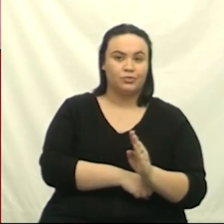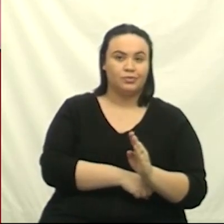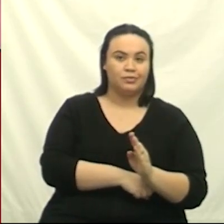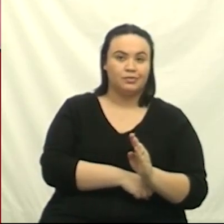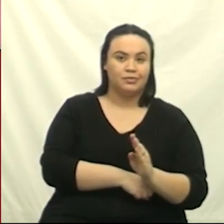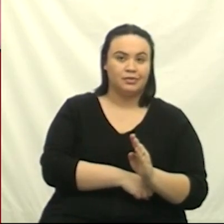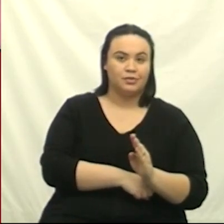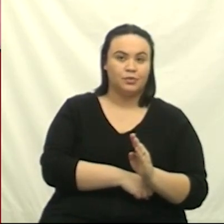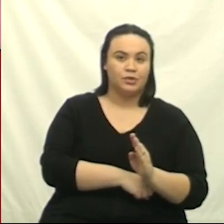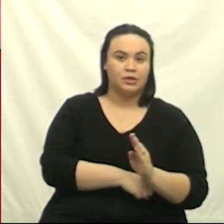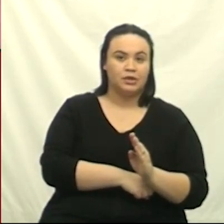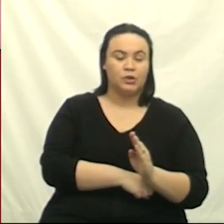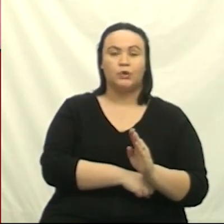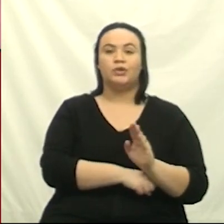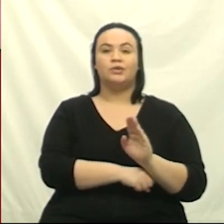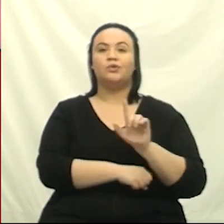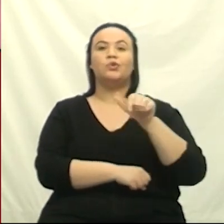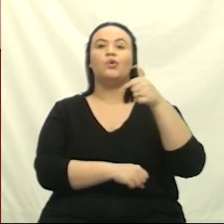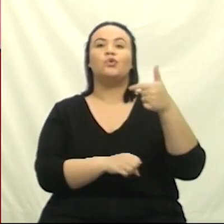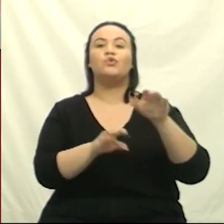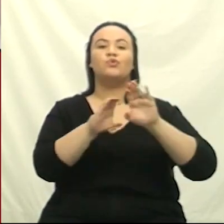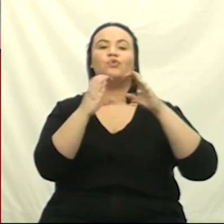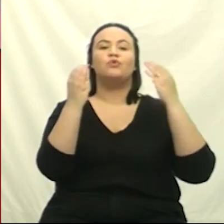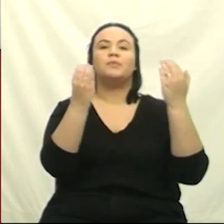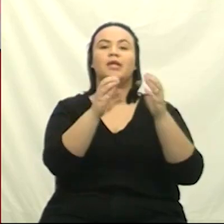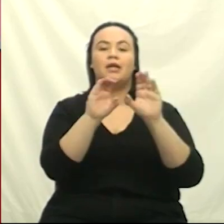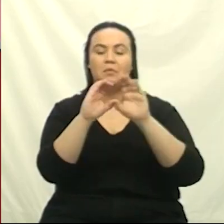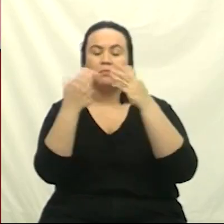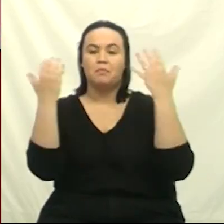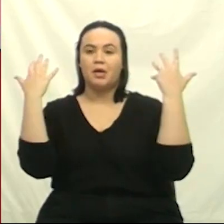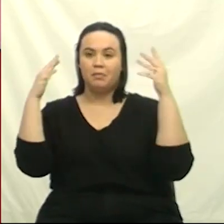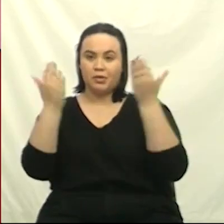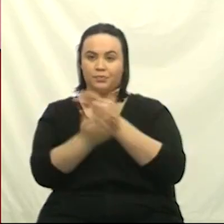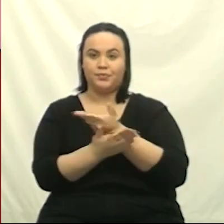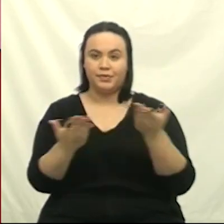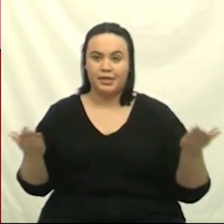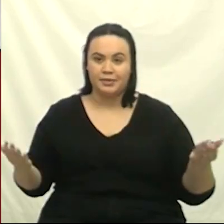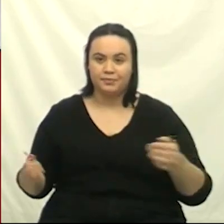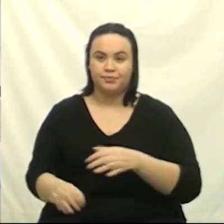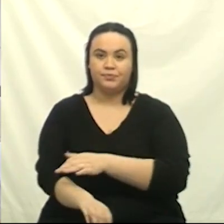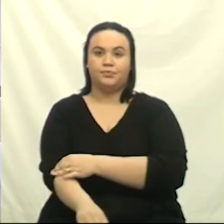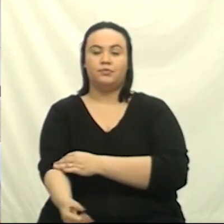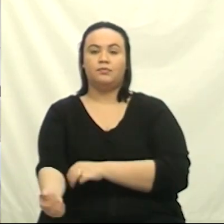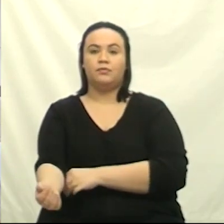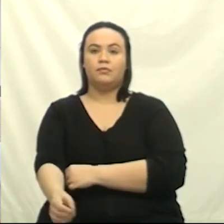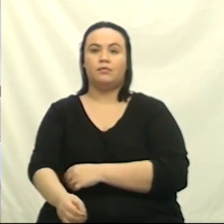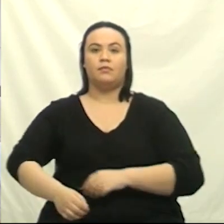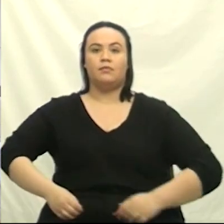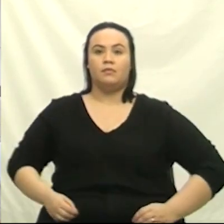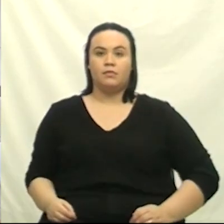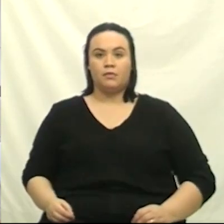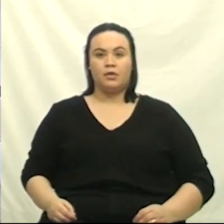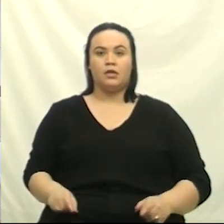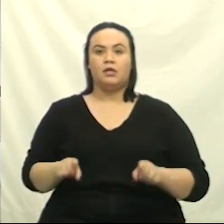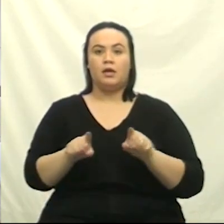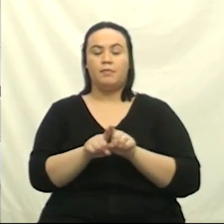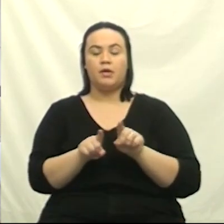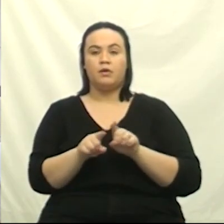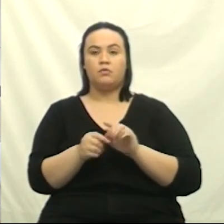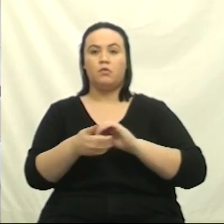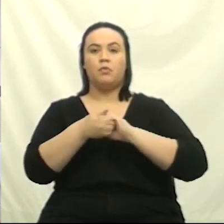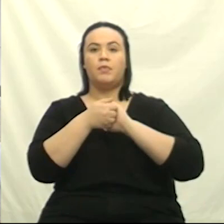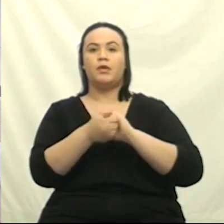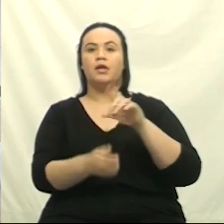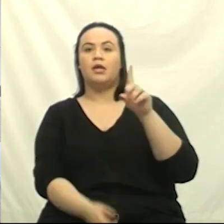nos próximos campeonatos que virão à frente parabéns a todos vocês a moção cumprimentar o Danilo também